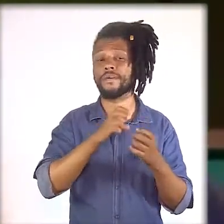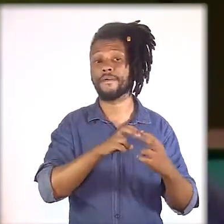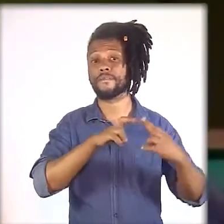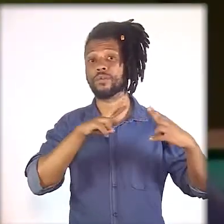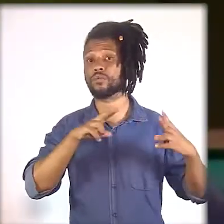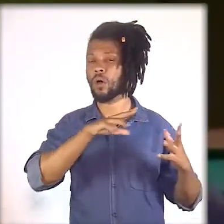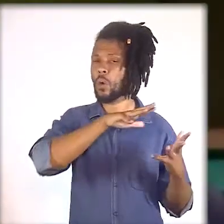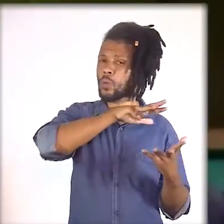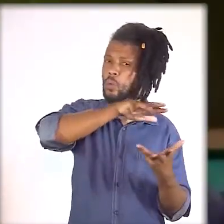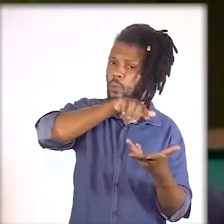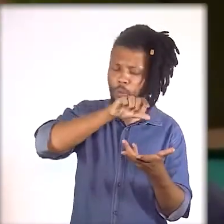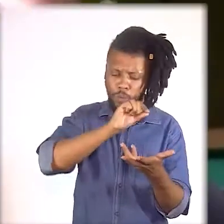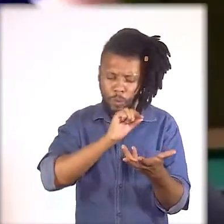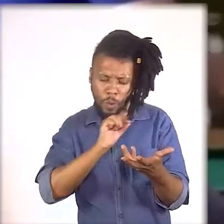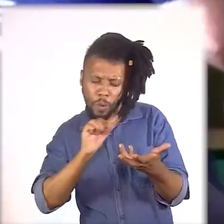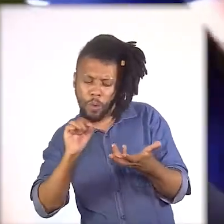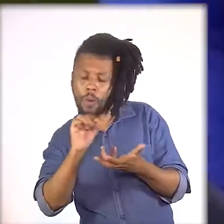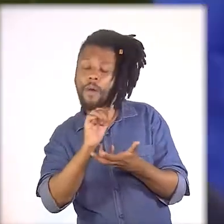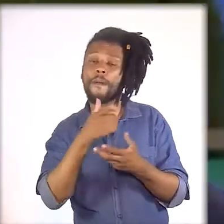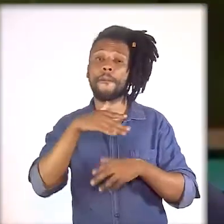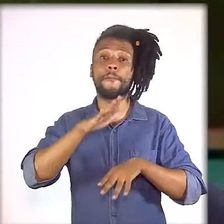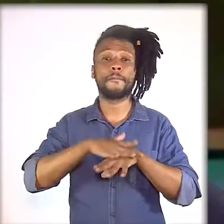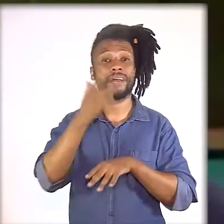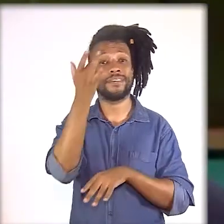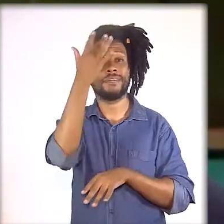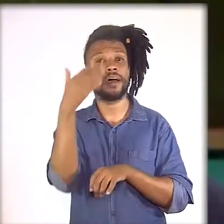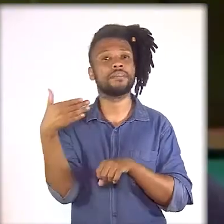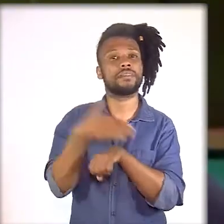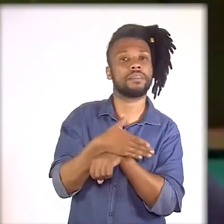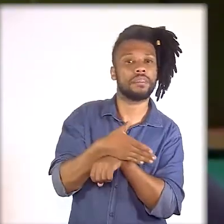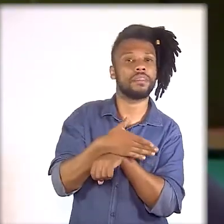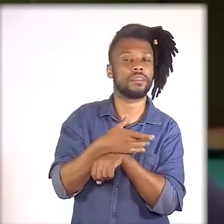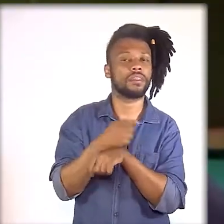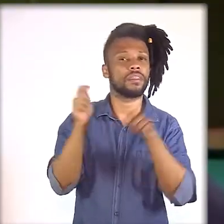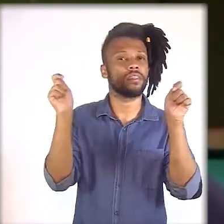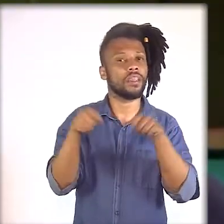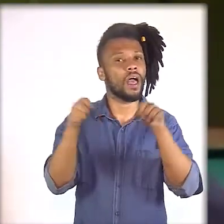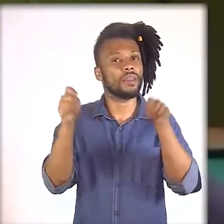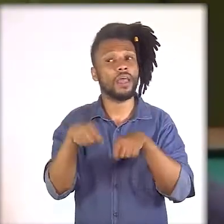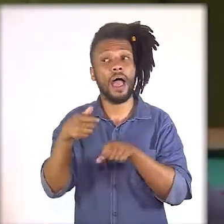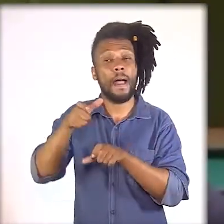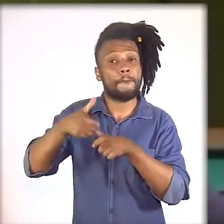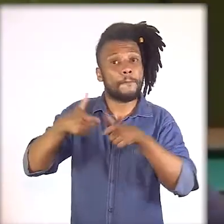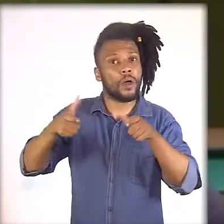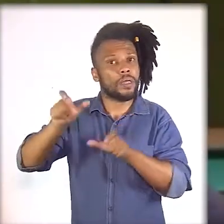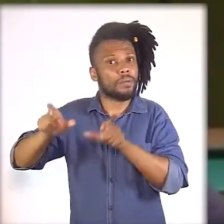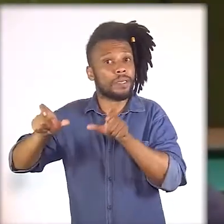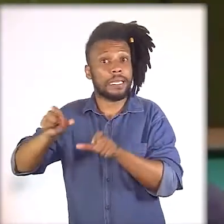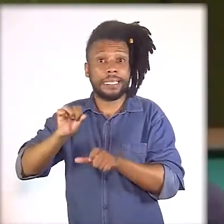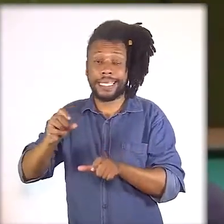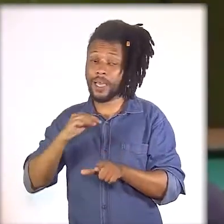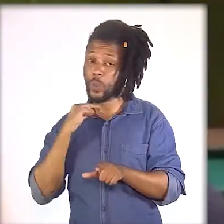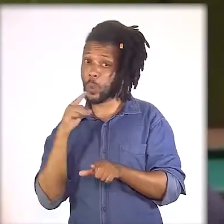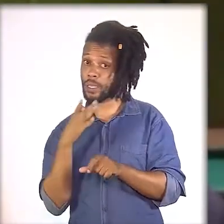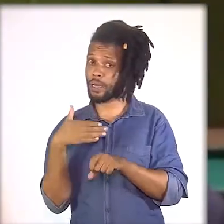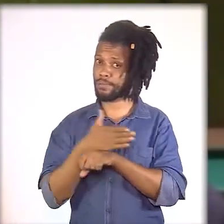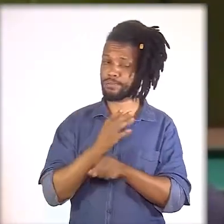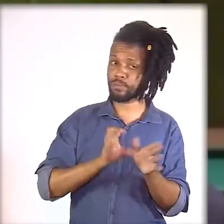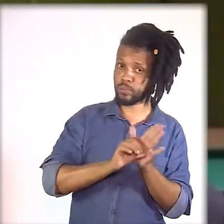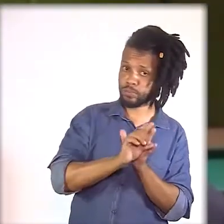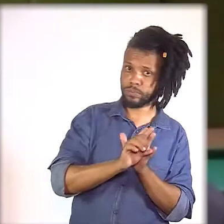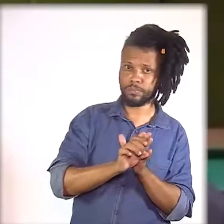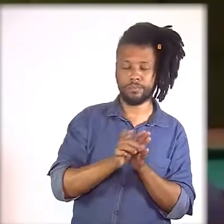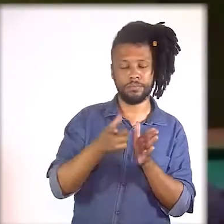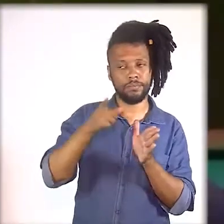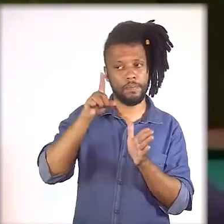do mundo e o mais acessível, porque está ao alcance da grande maioria das pessoas. E quem não tem alcance no